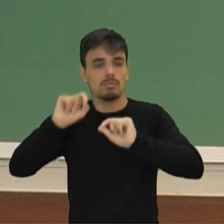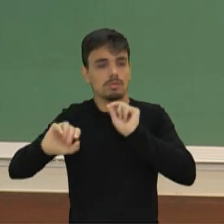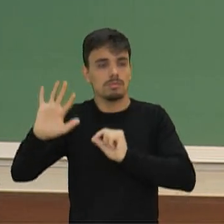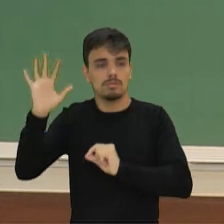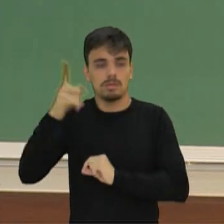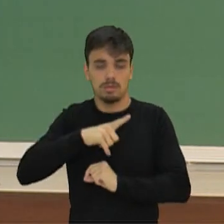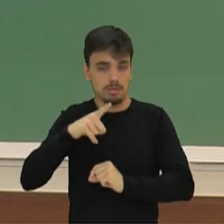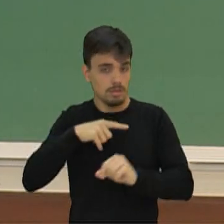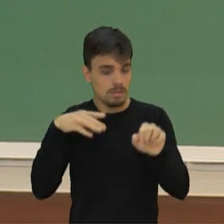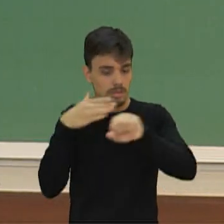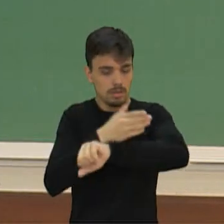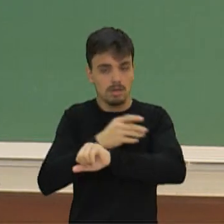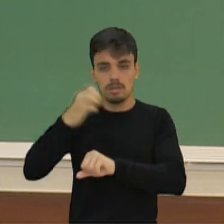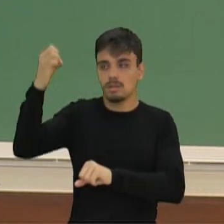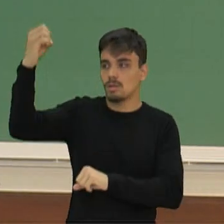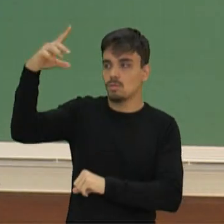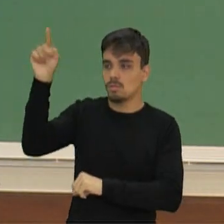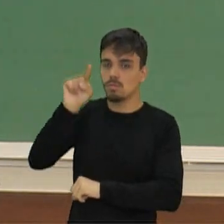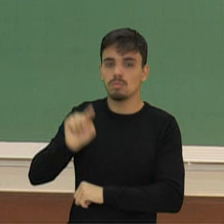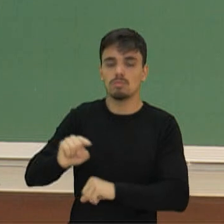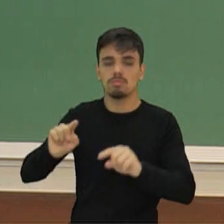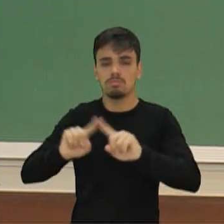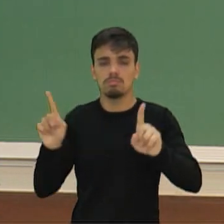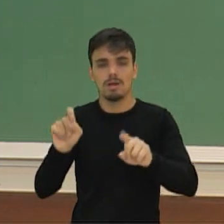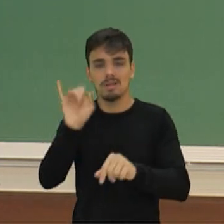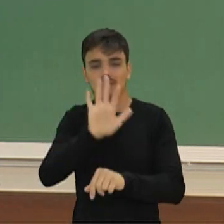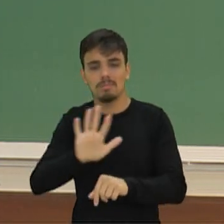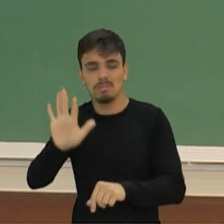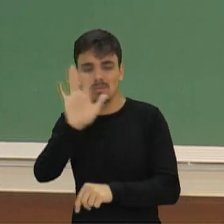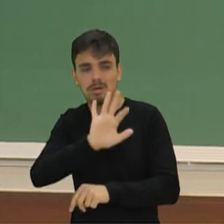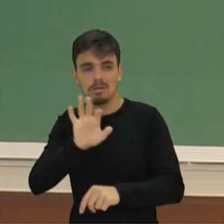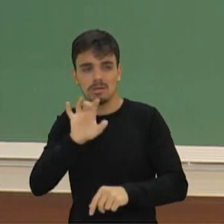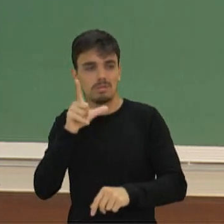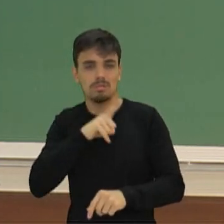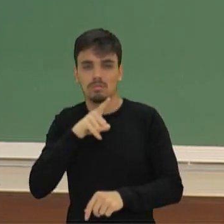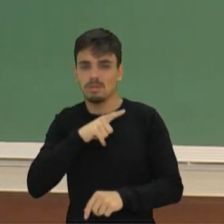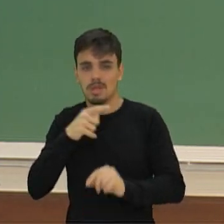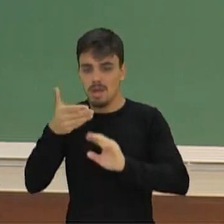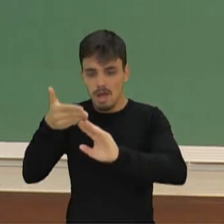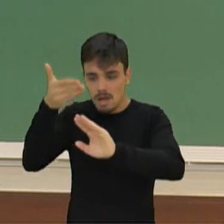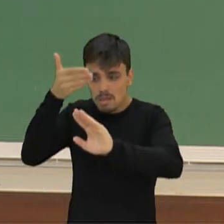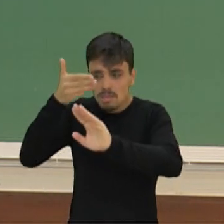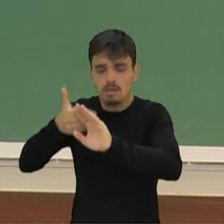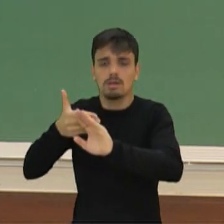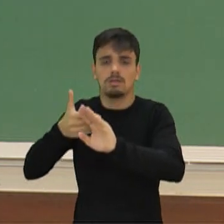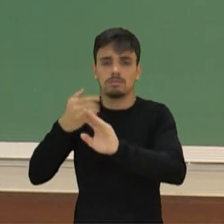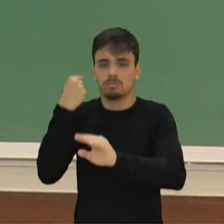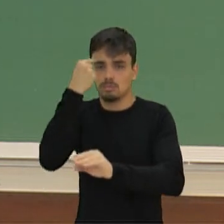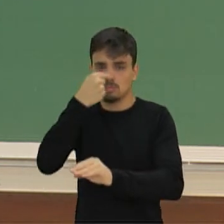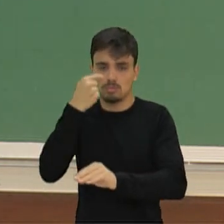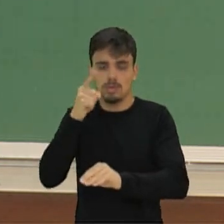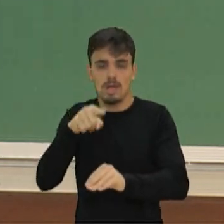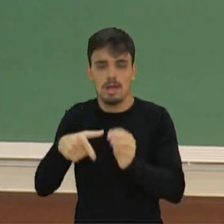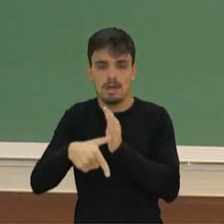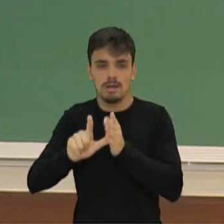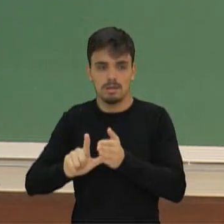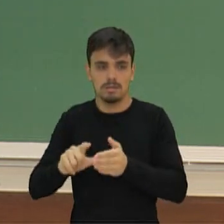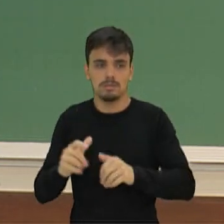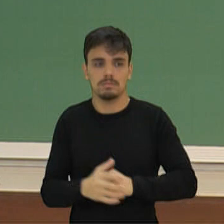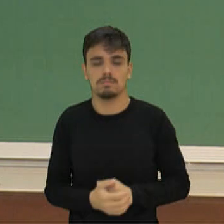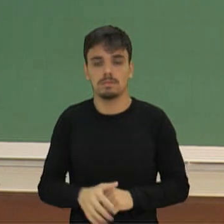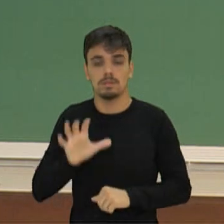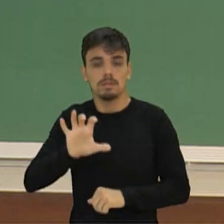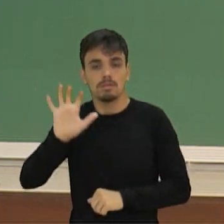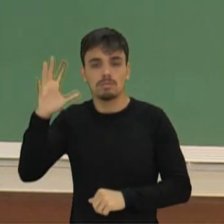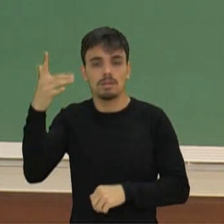luminosidade, entretanto a formação da imagem não dá aqui no fundo do olho, ela é antecipada. E o que acontece?